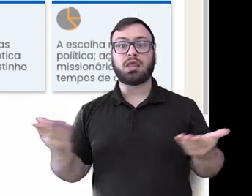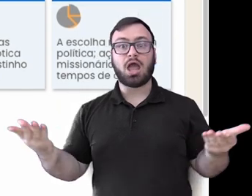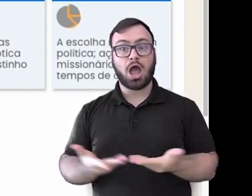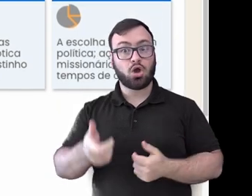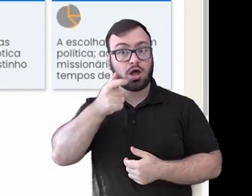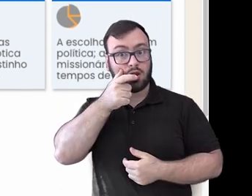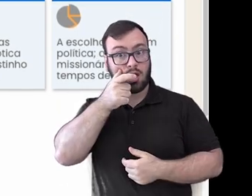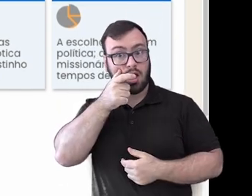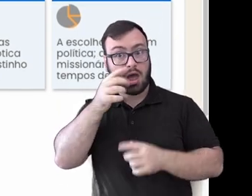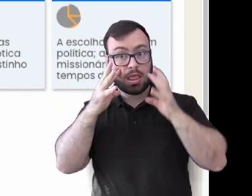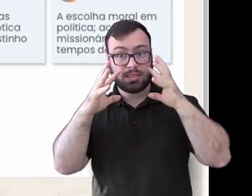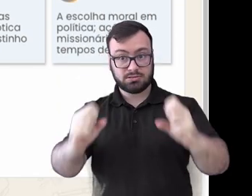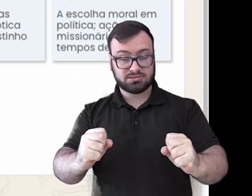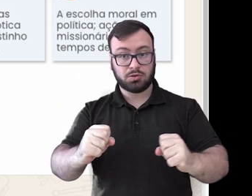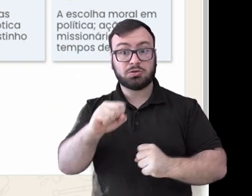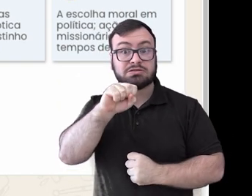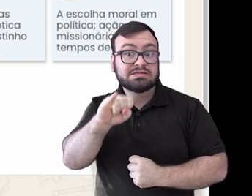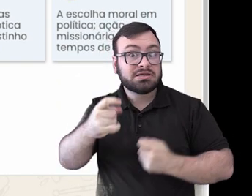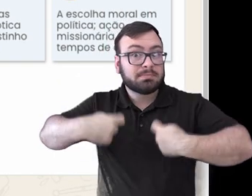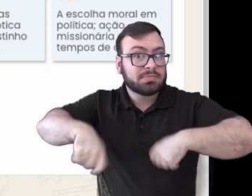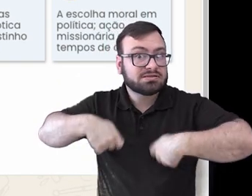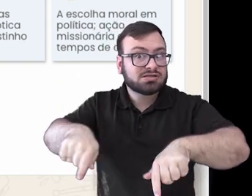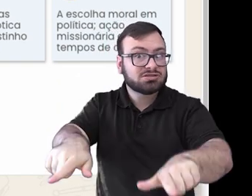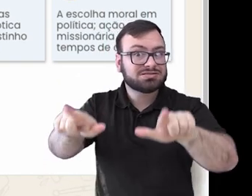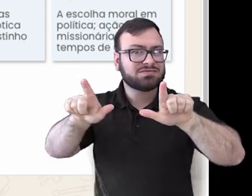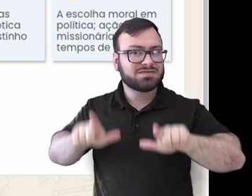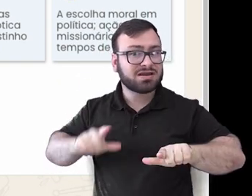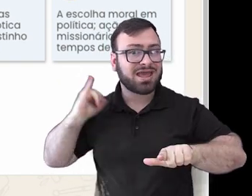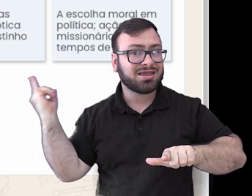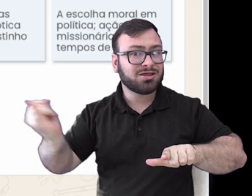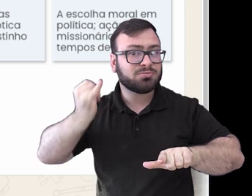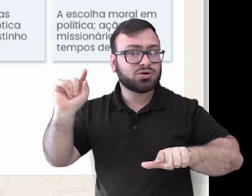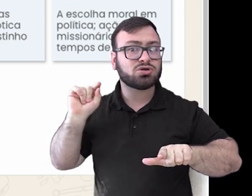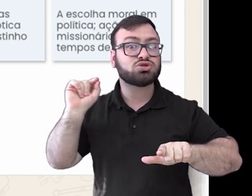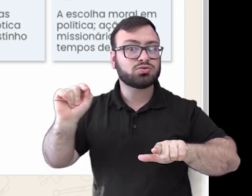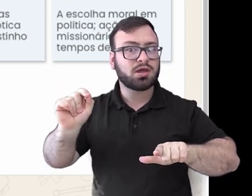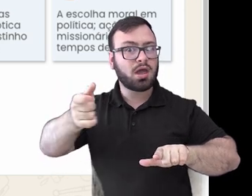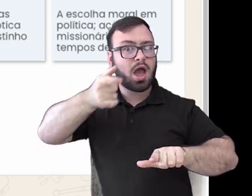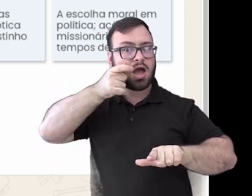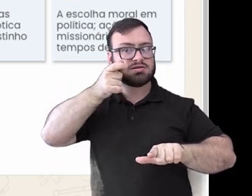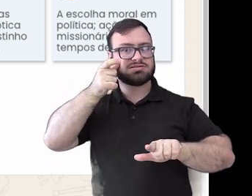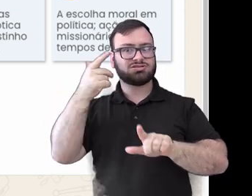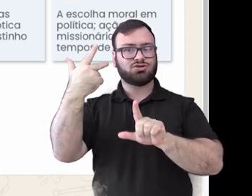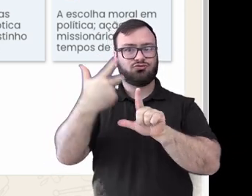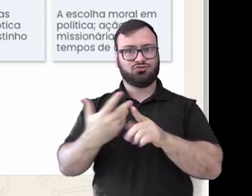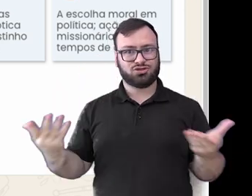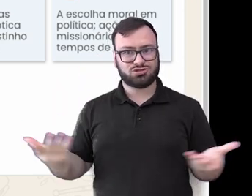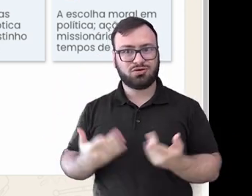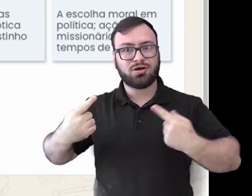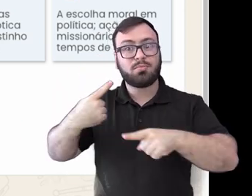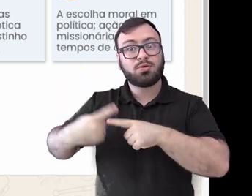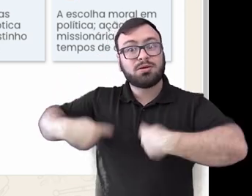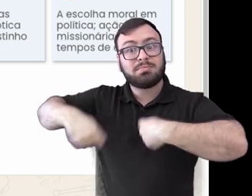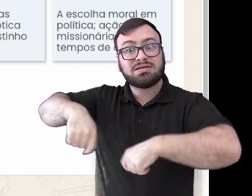e agora atenção participantes se você precisa certificação é importante que Assista esse vídeo mas